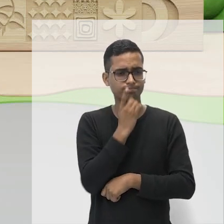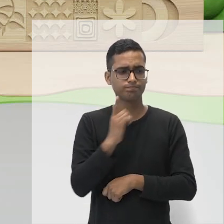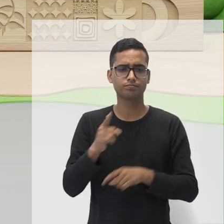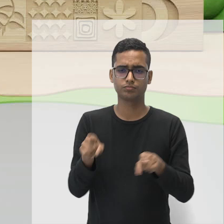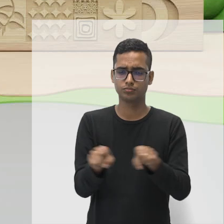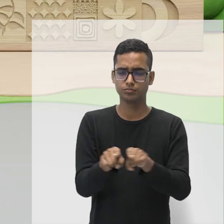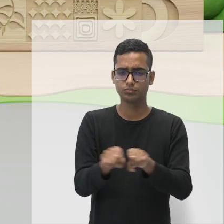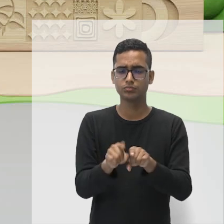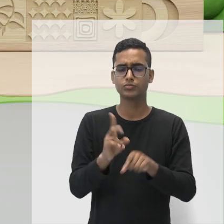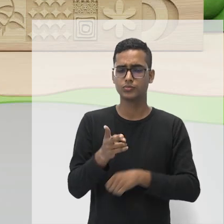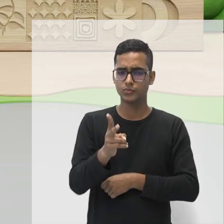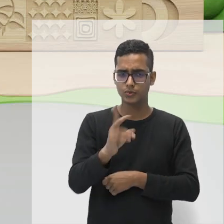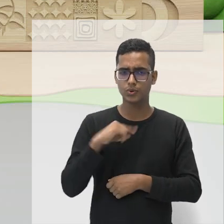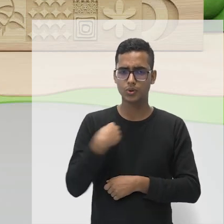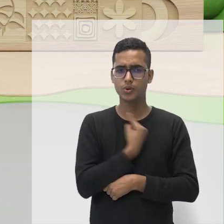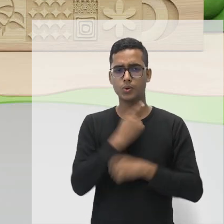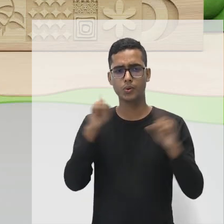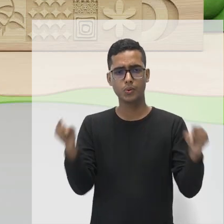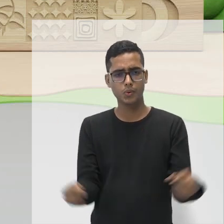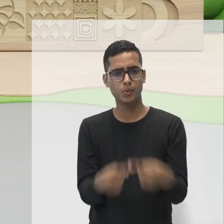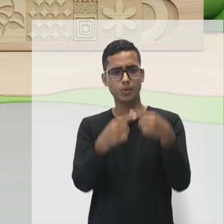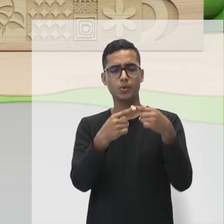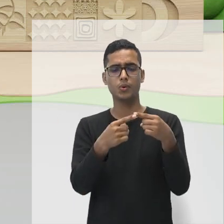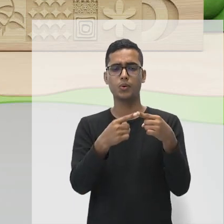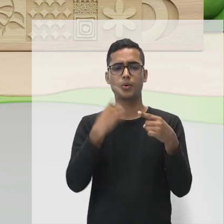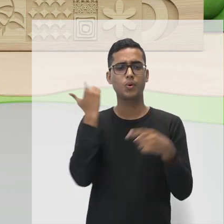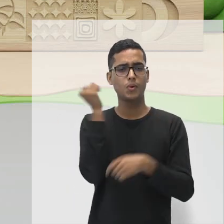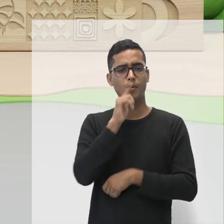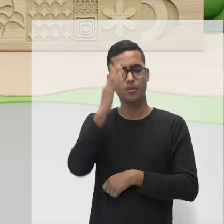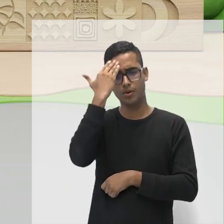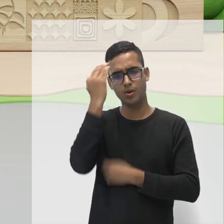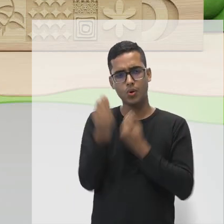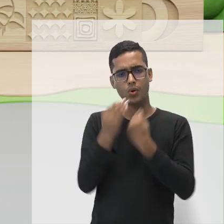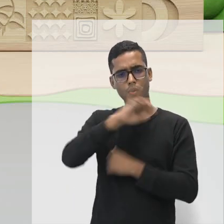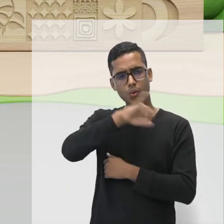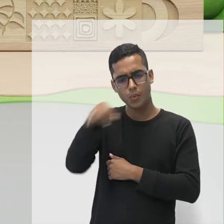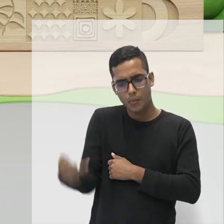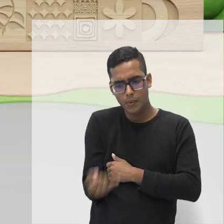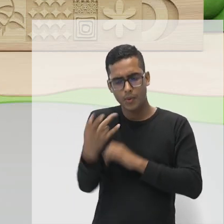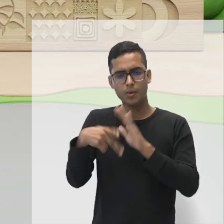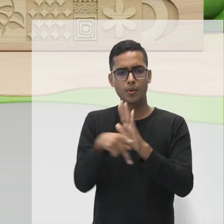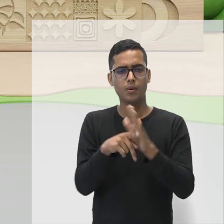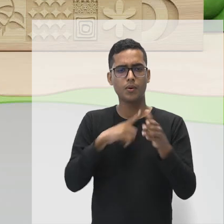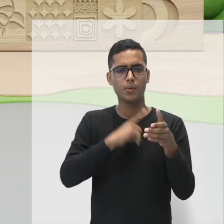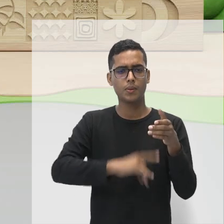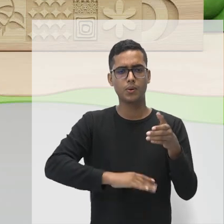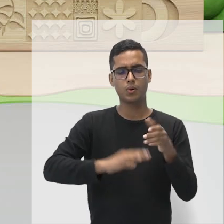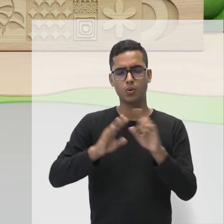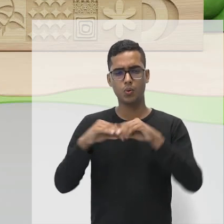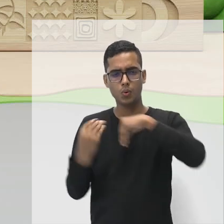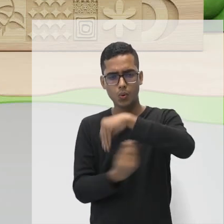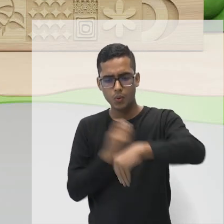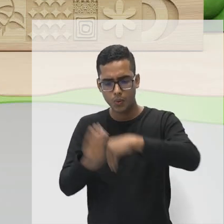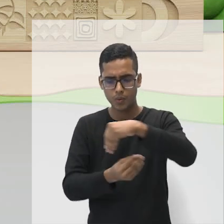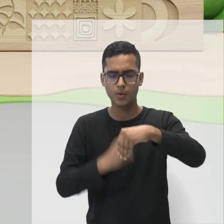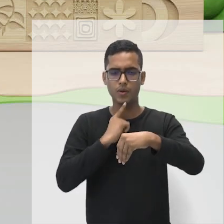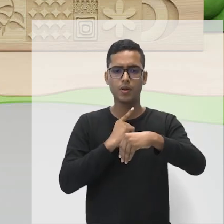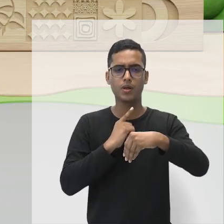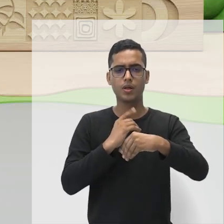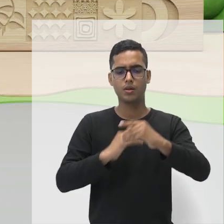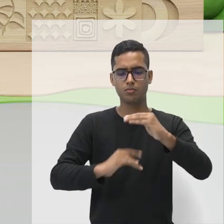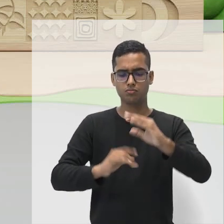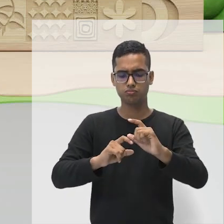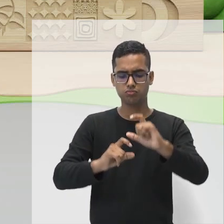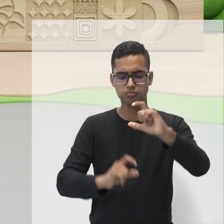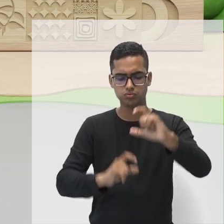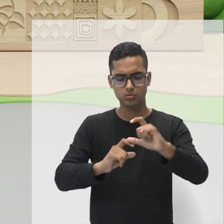na nossa rotina de aproveitamento, né, de separação das misturas que ali